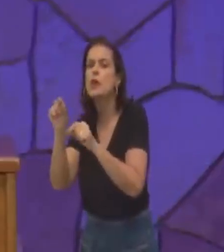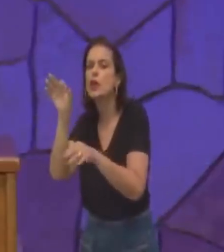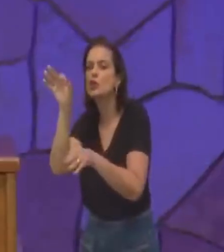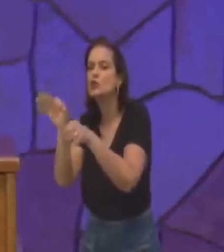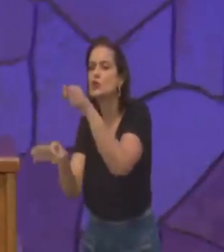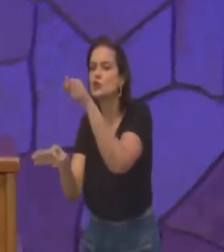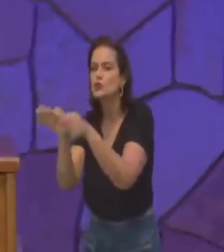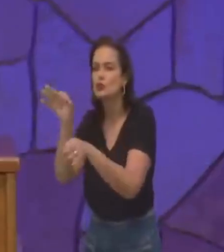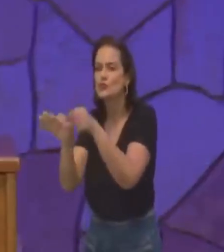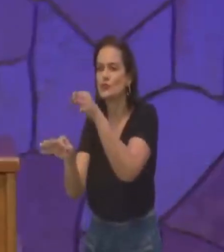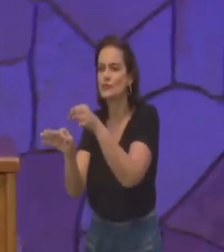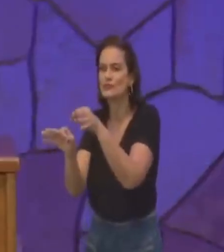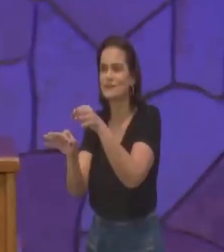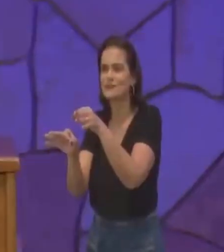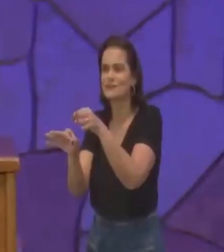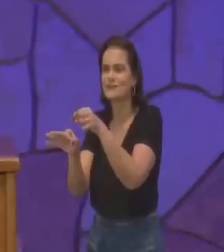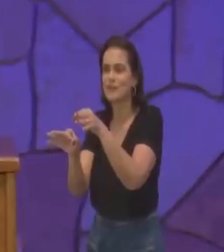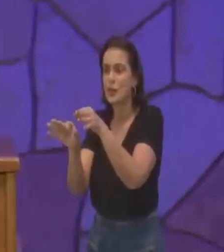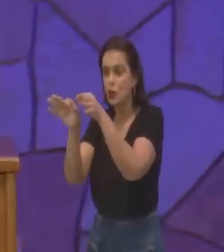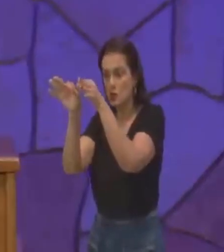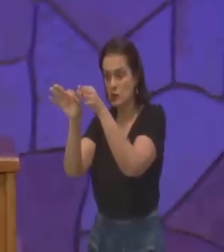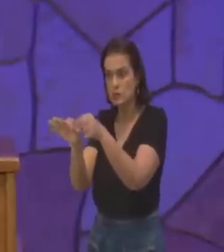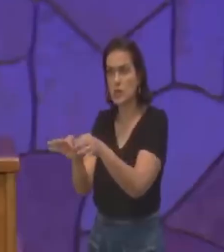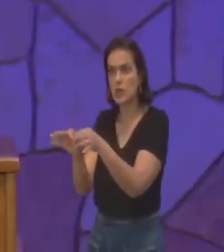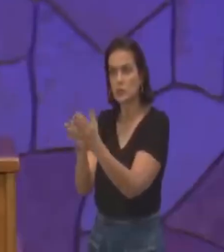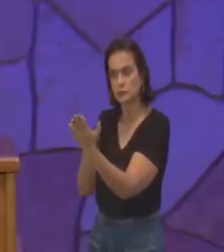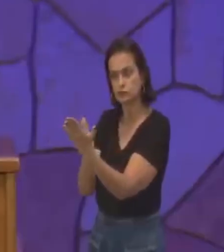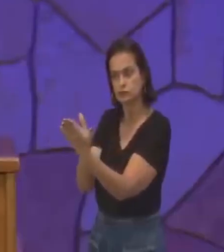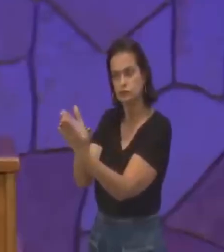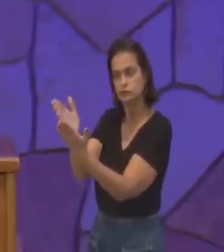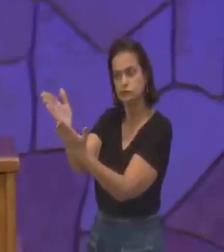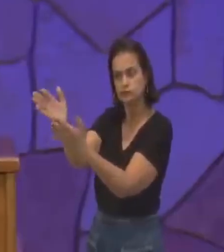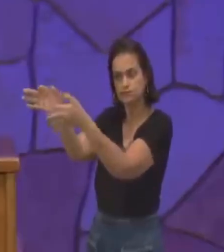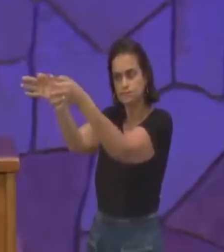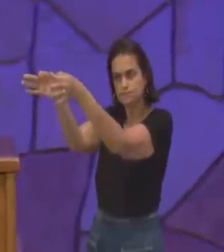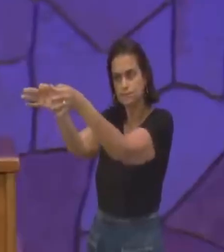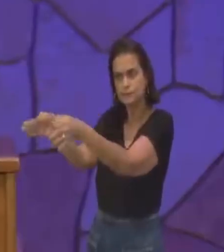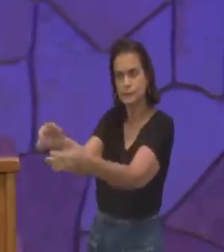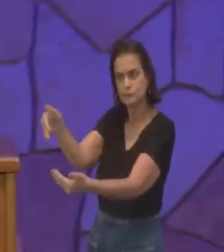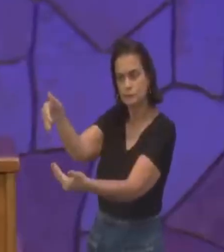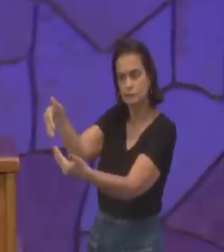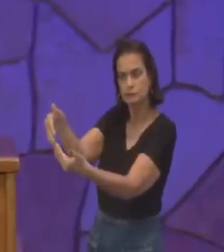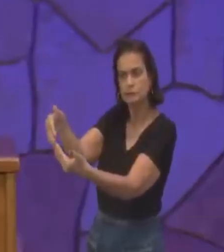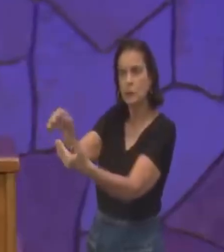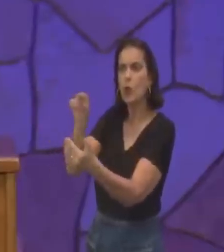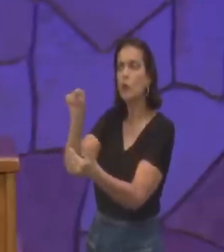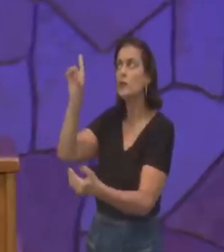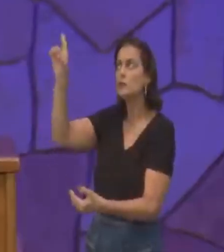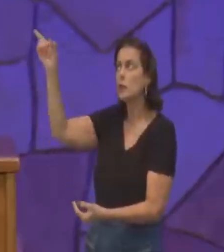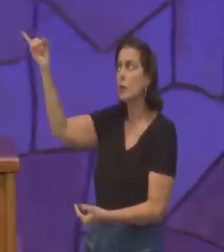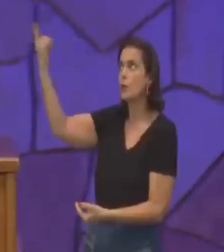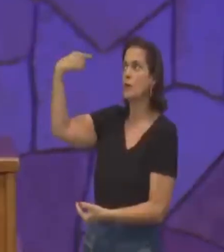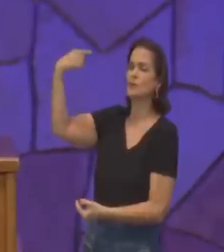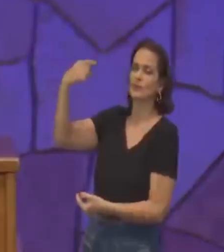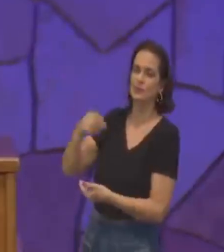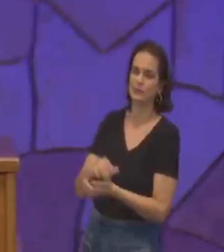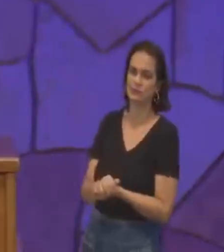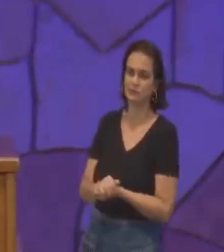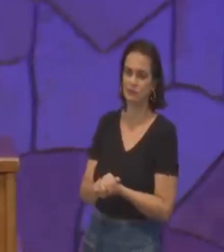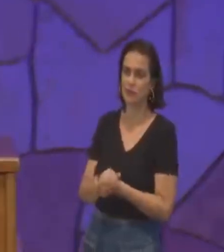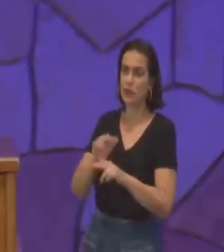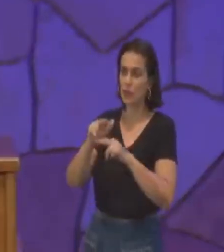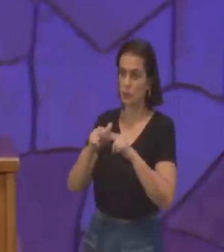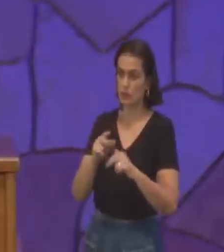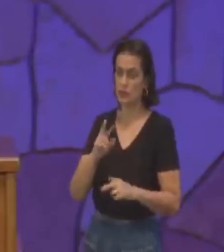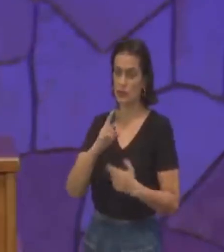é correto, que está em conformidade com a palavra de Deus, que está em conformidade com os mandamentos do Senhor, por isso que ela é